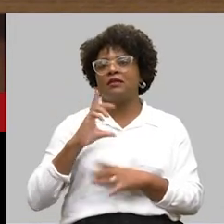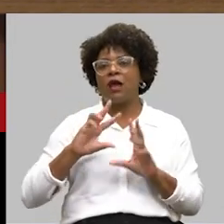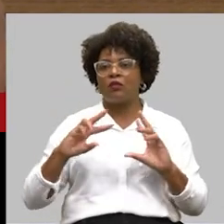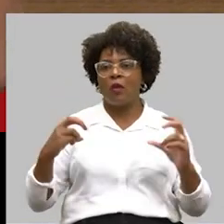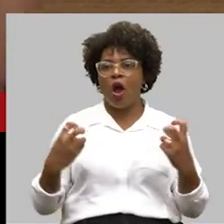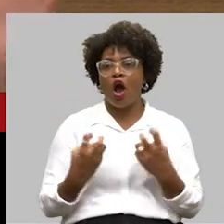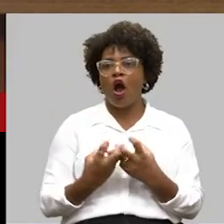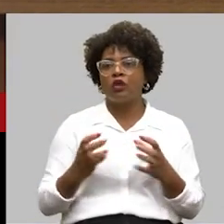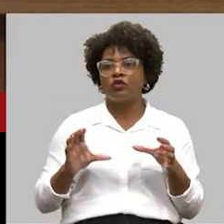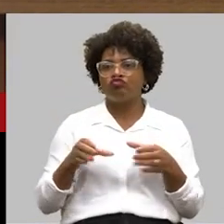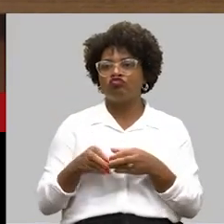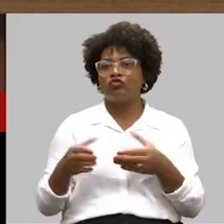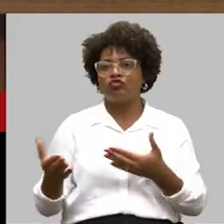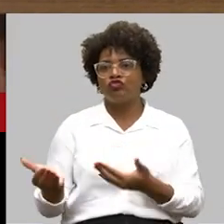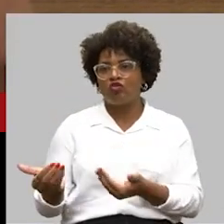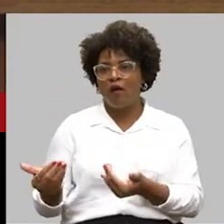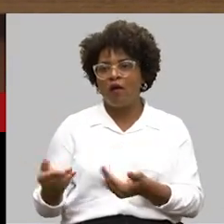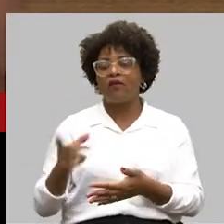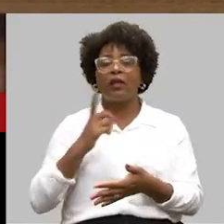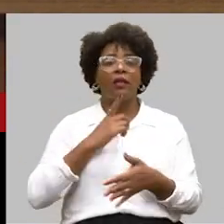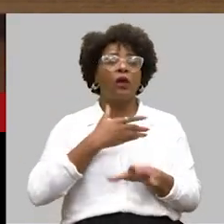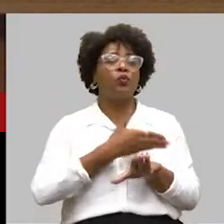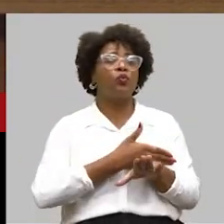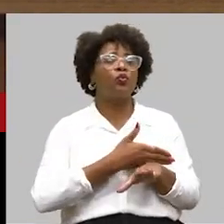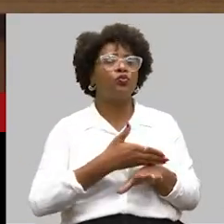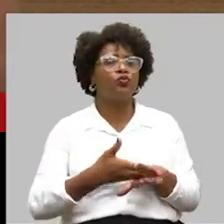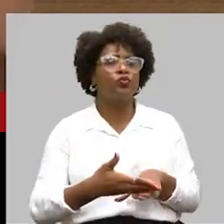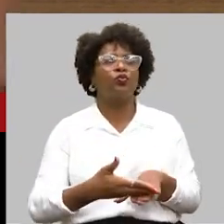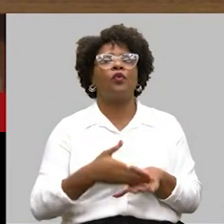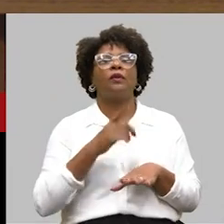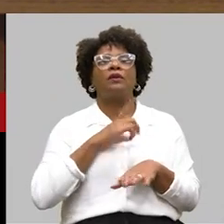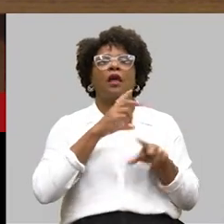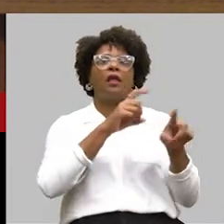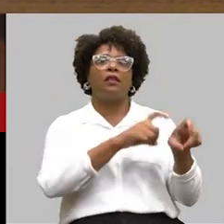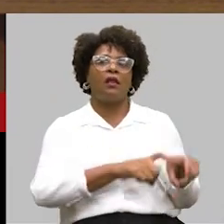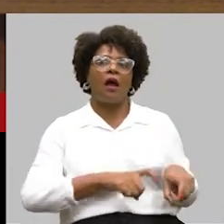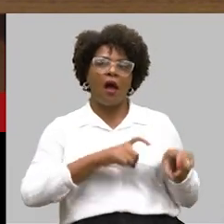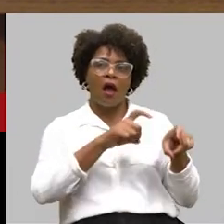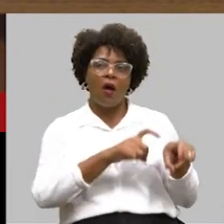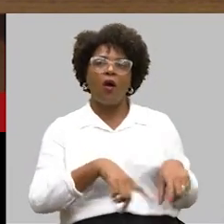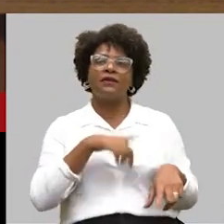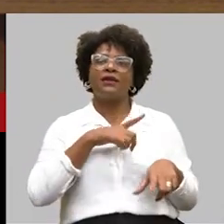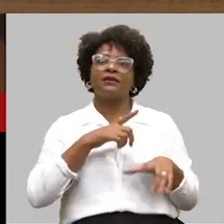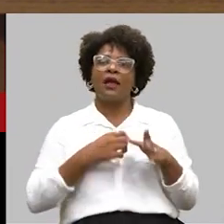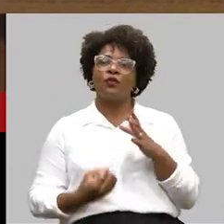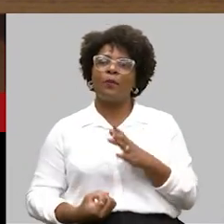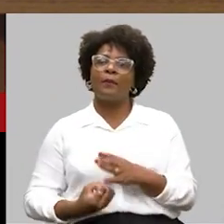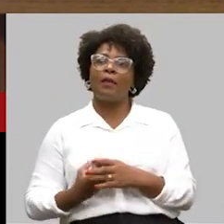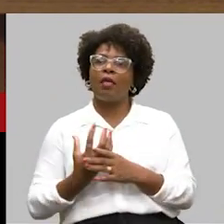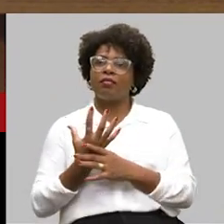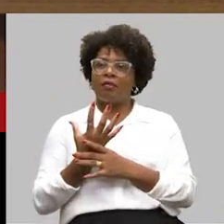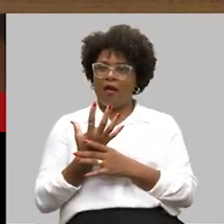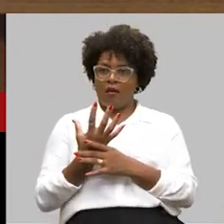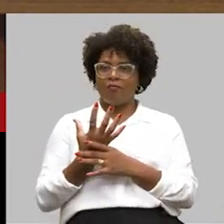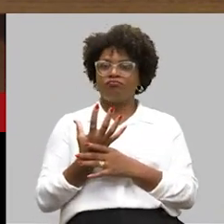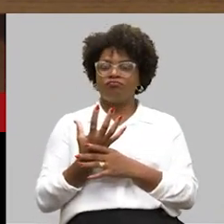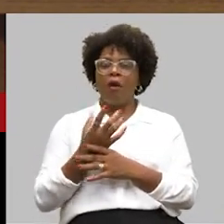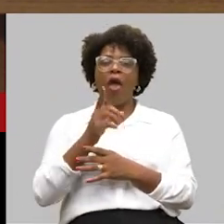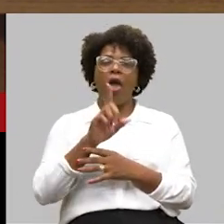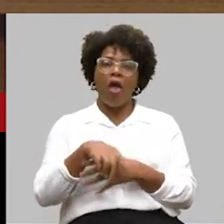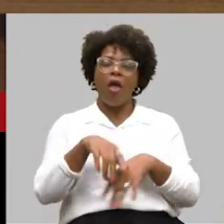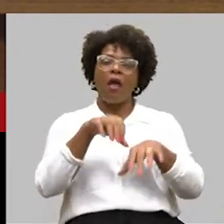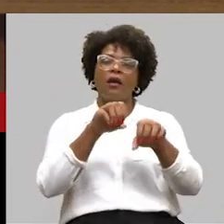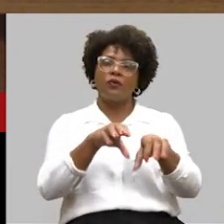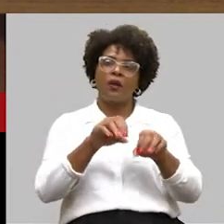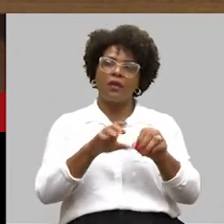a a educação tá nos rituais a educação tá na roça a educação tá no plantil então é essa educação que hoje